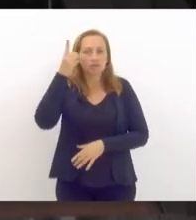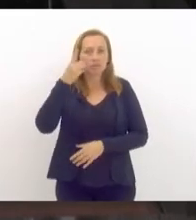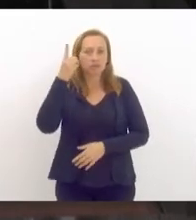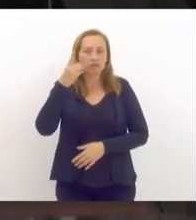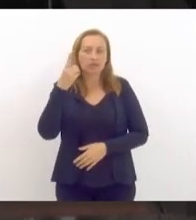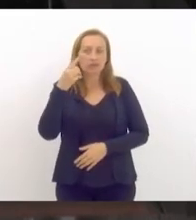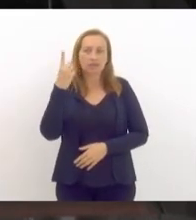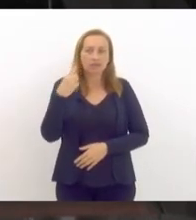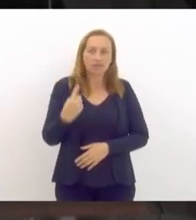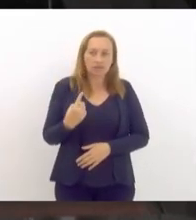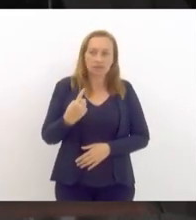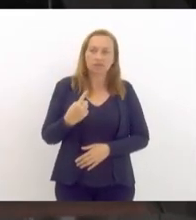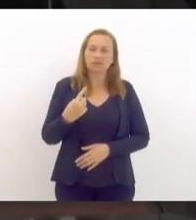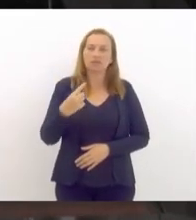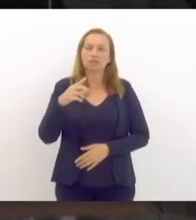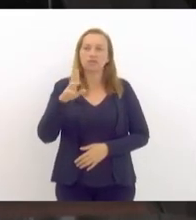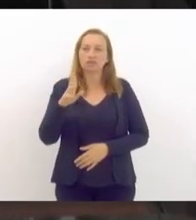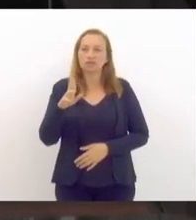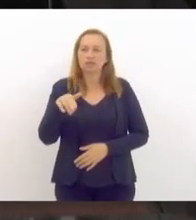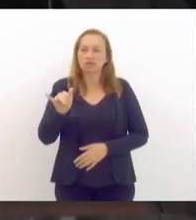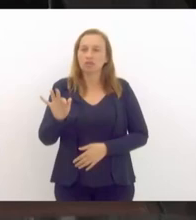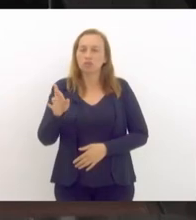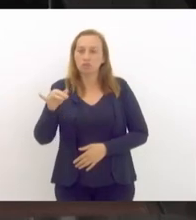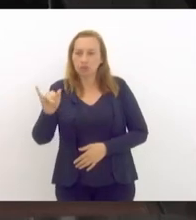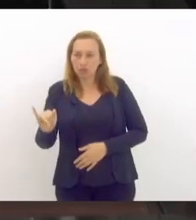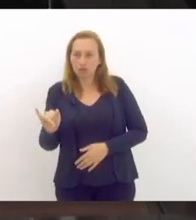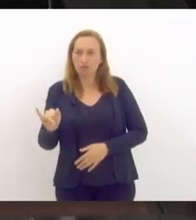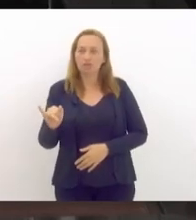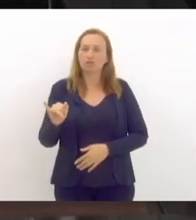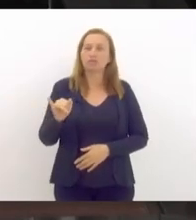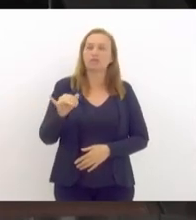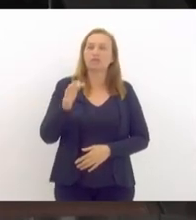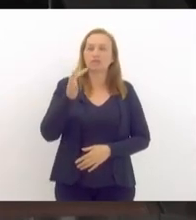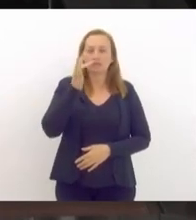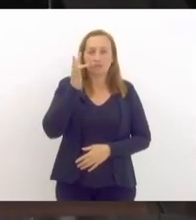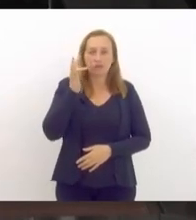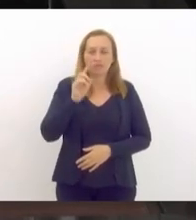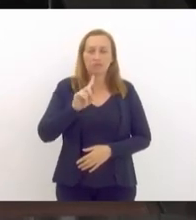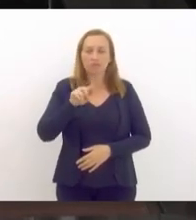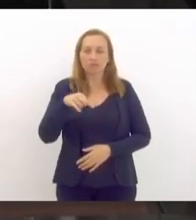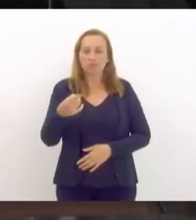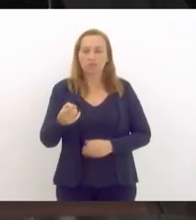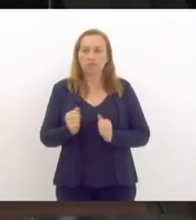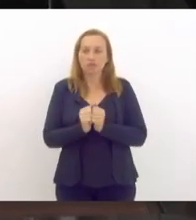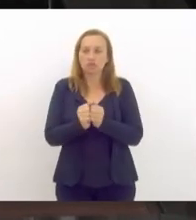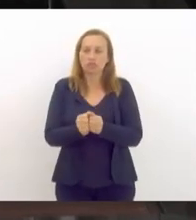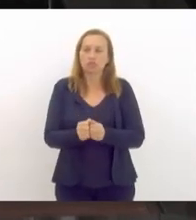Deputado Yuri Moura Deputado Flávio serafini deputados que aqui me acompanham